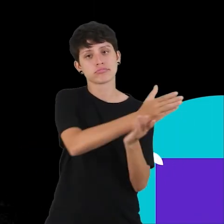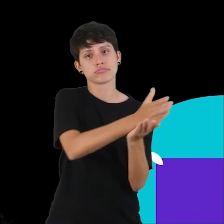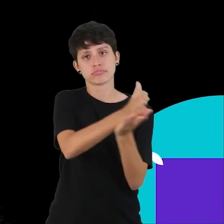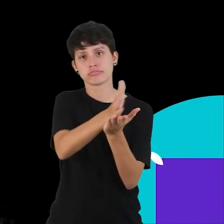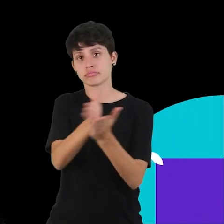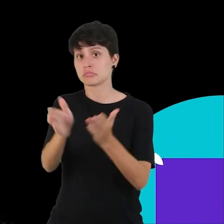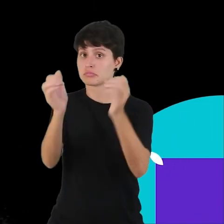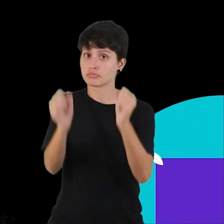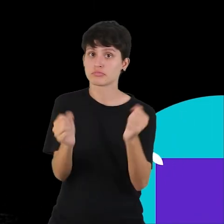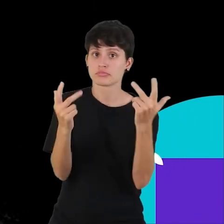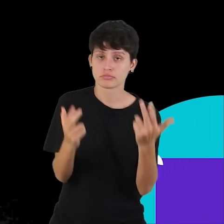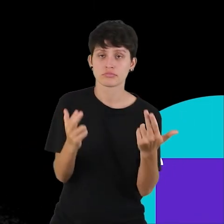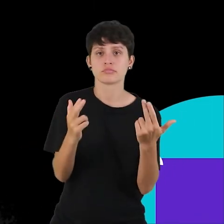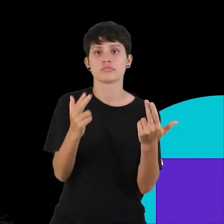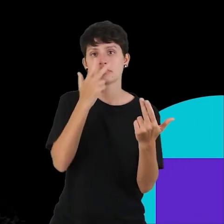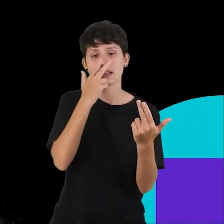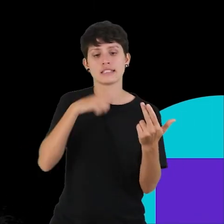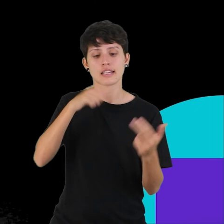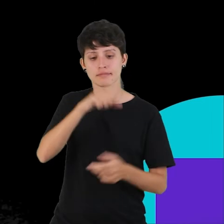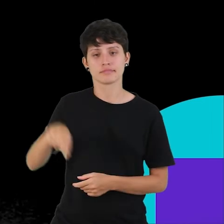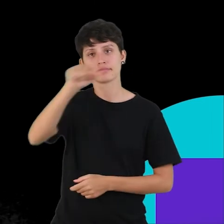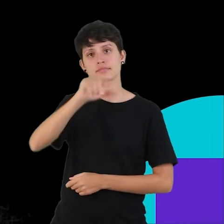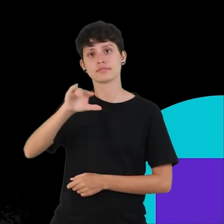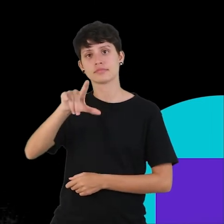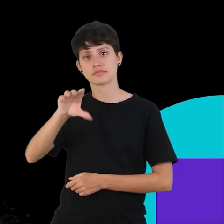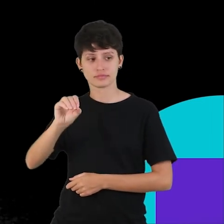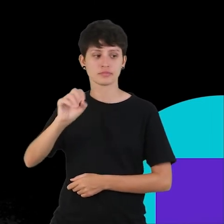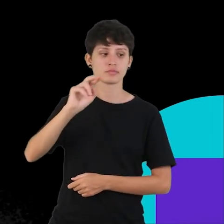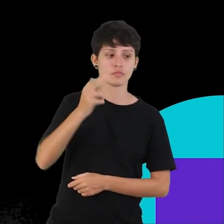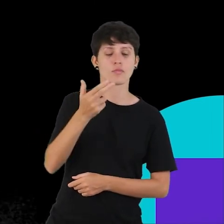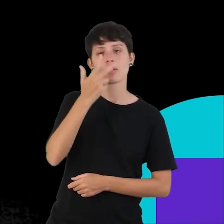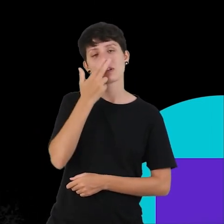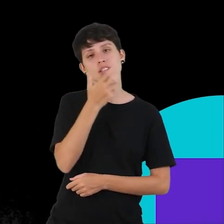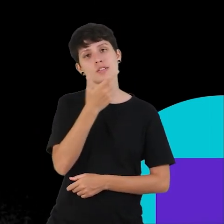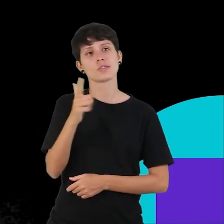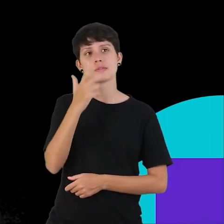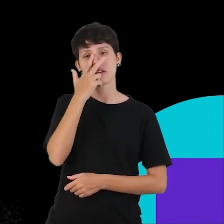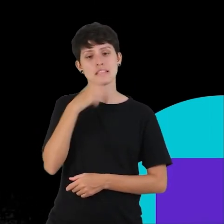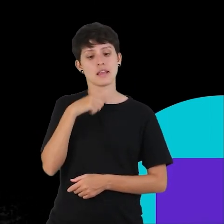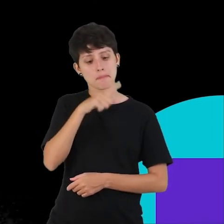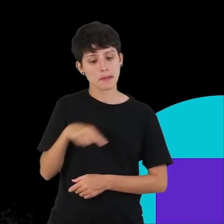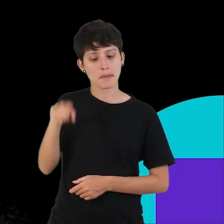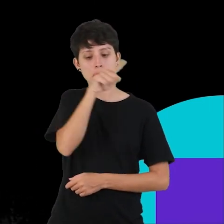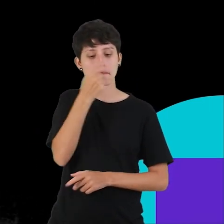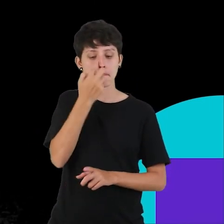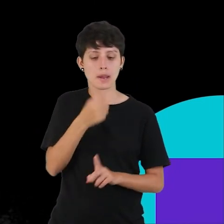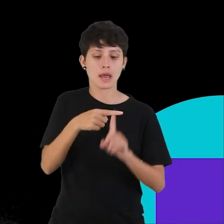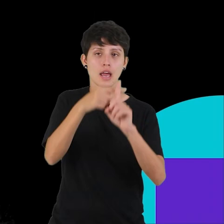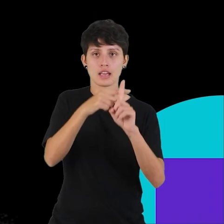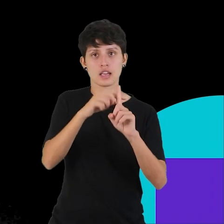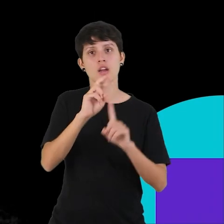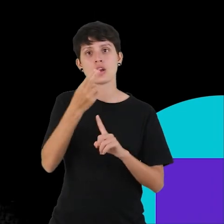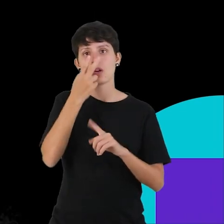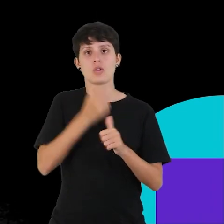Os nós são as partes do sistema. Então, são as variáveis, nós chamamos de variáveis, são os componentes do sistema. E um exemplo